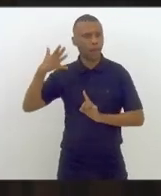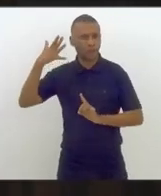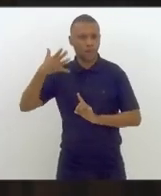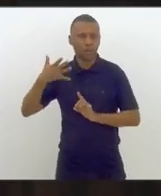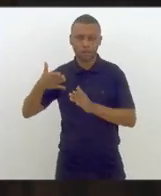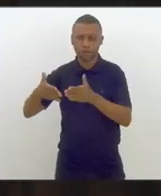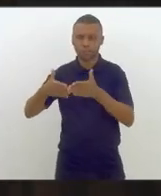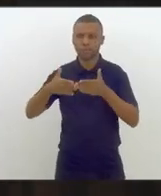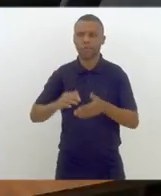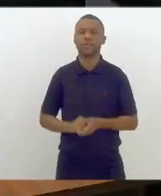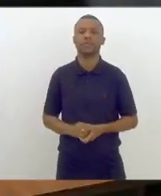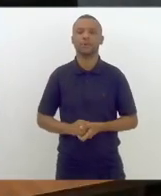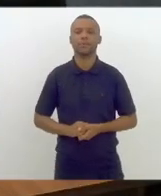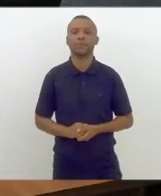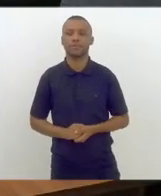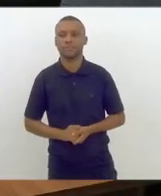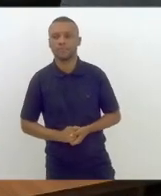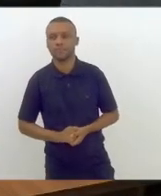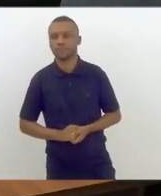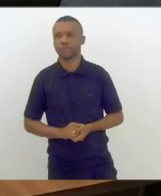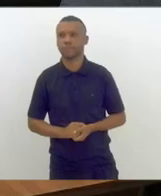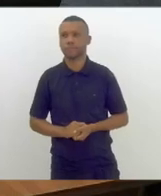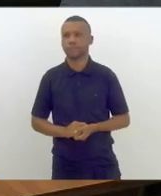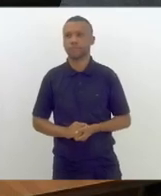por favor.